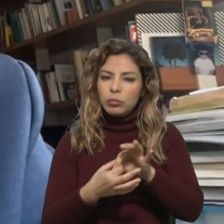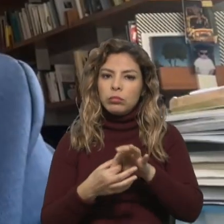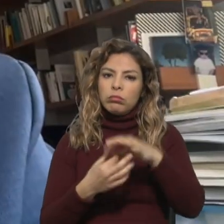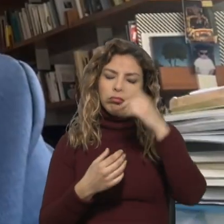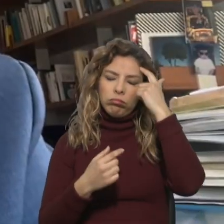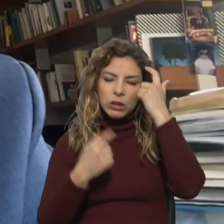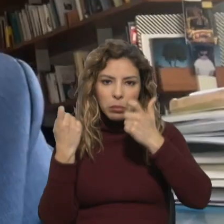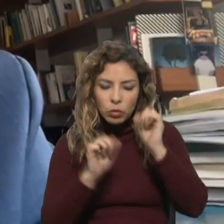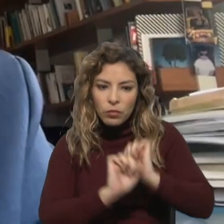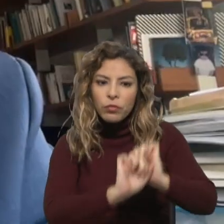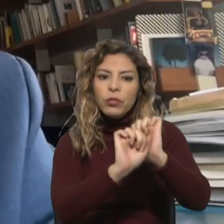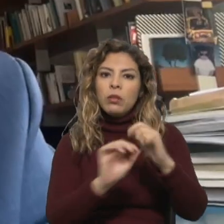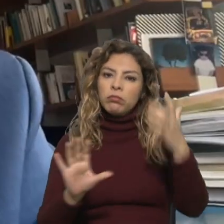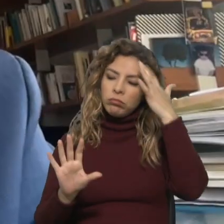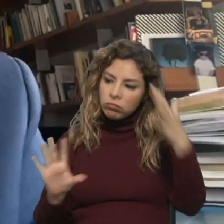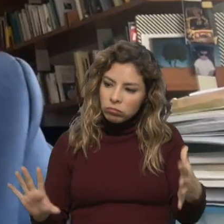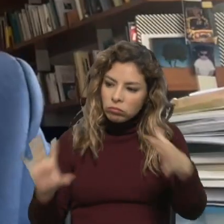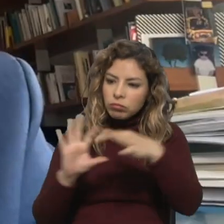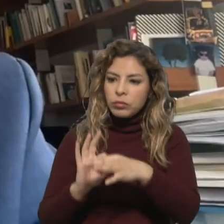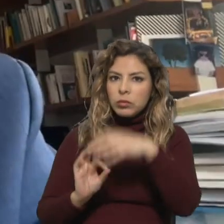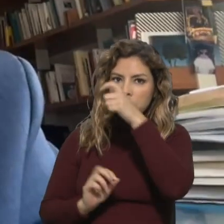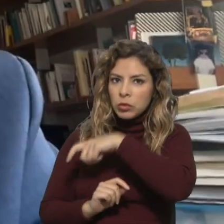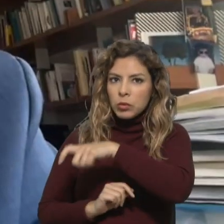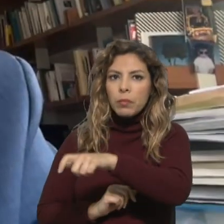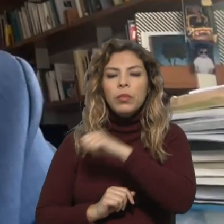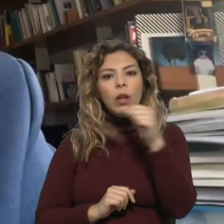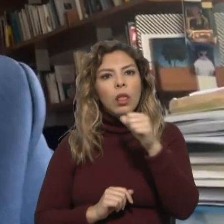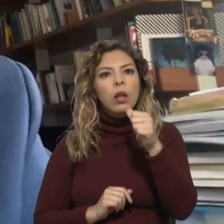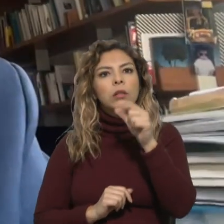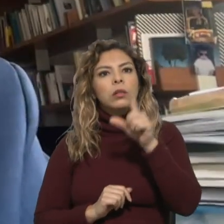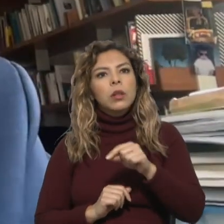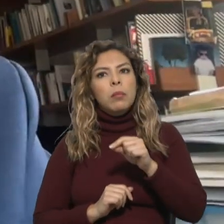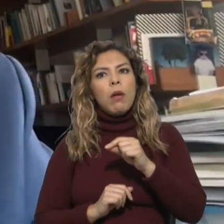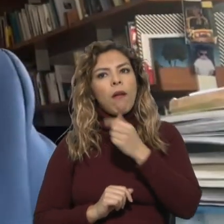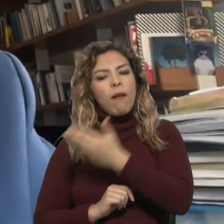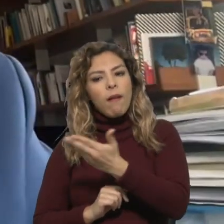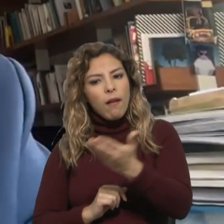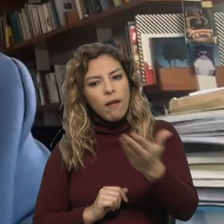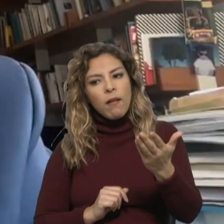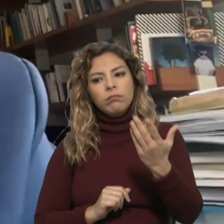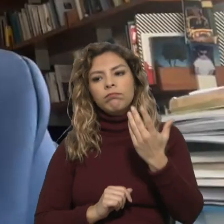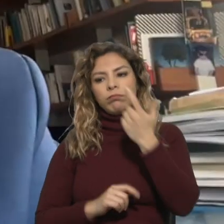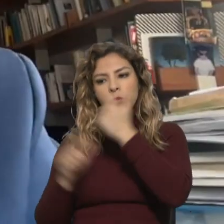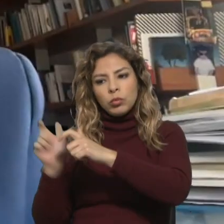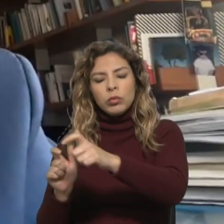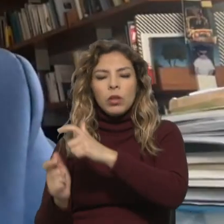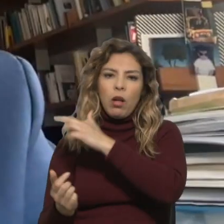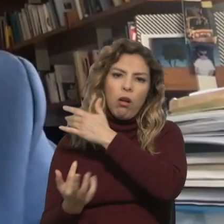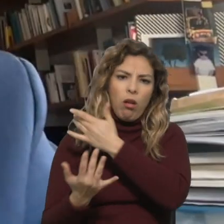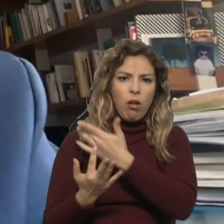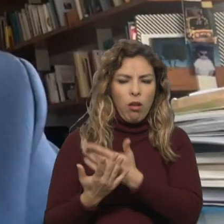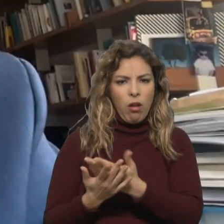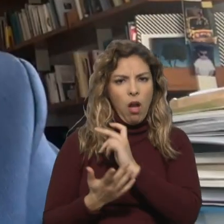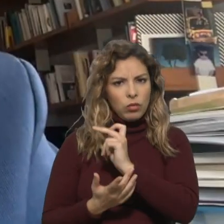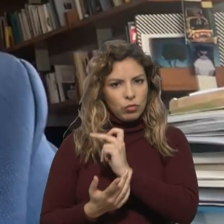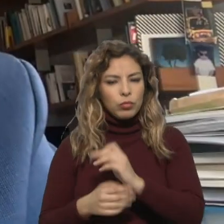impacto que o Papa tem tido em relação ao conjunto da humanidade nos últimos pontificados, tendo em